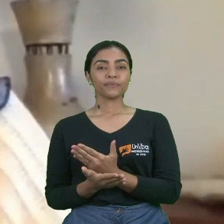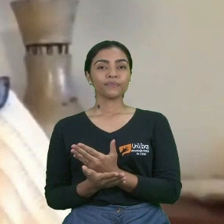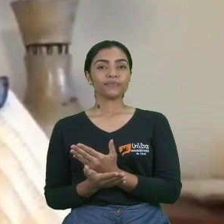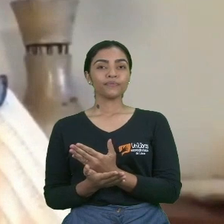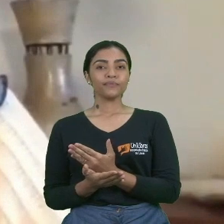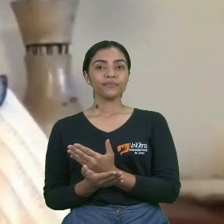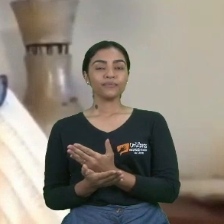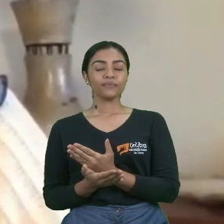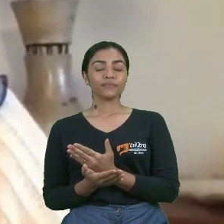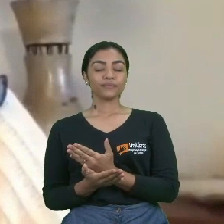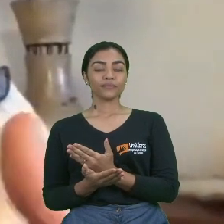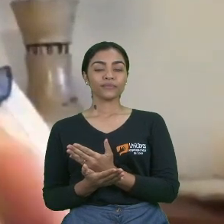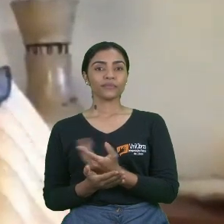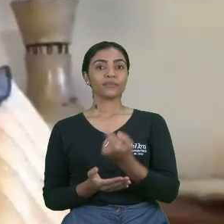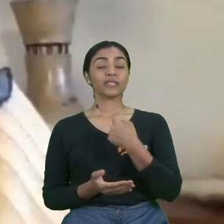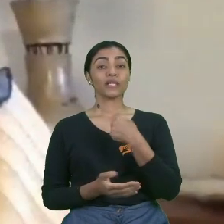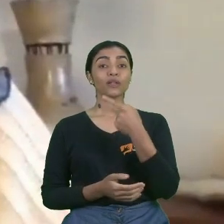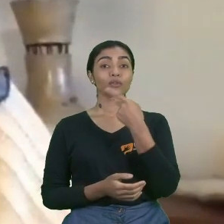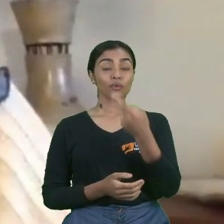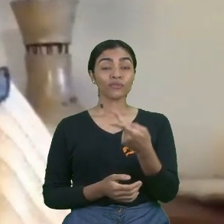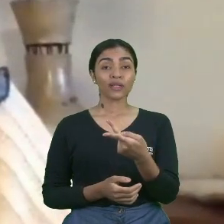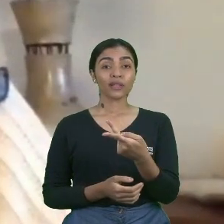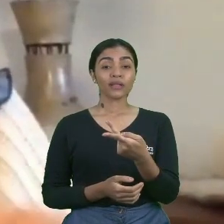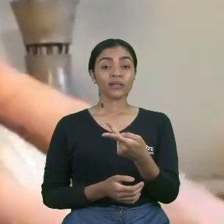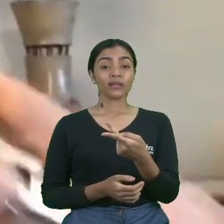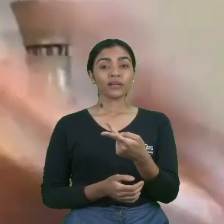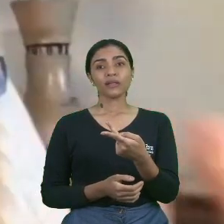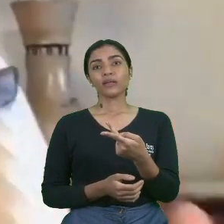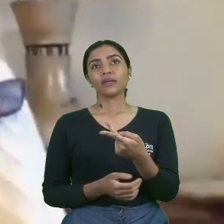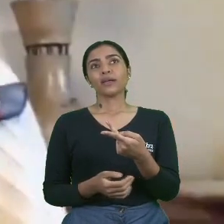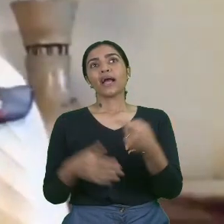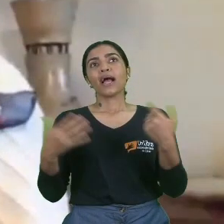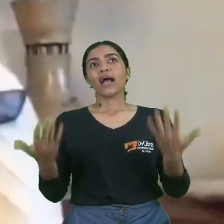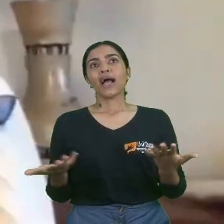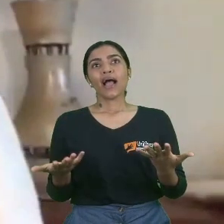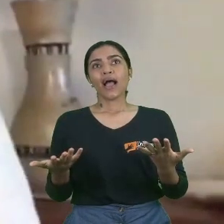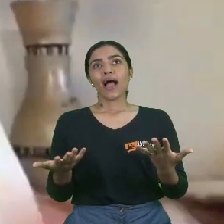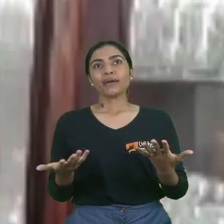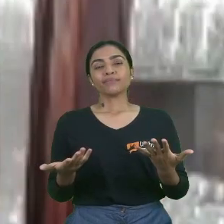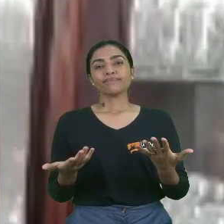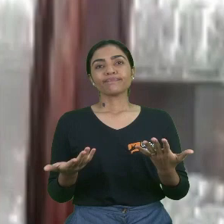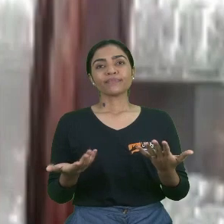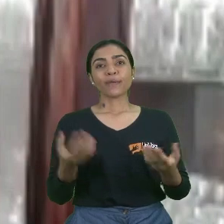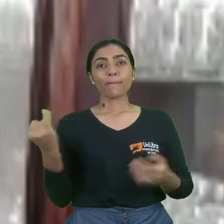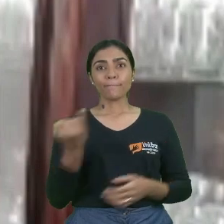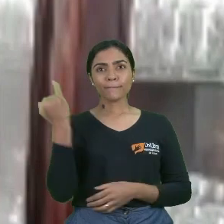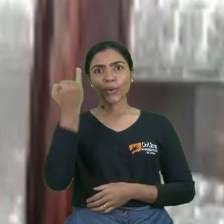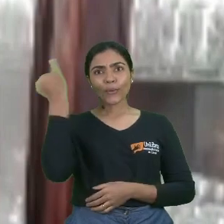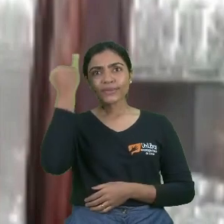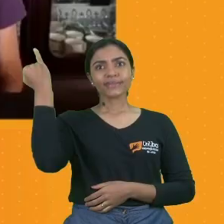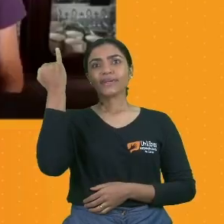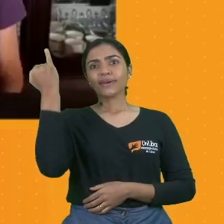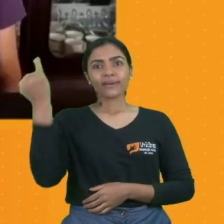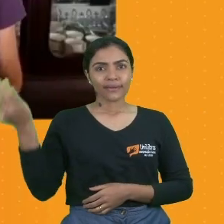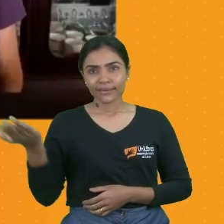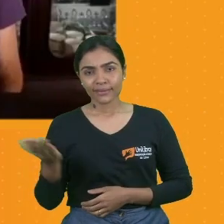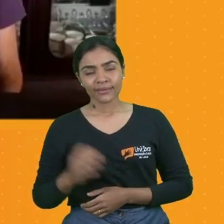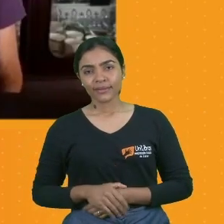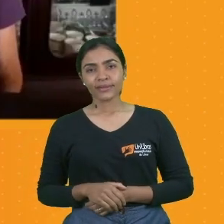que eu tô dizendo que ele se constitui em um legado para nós né princesa